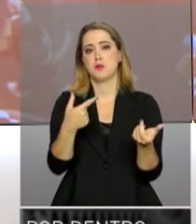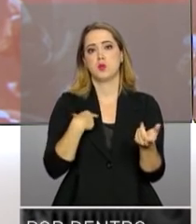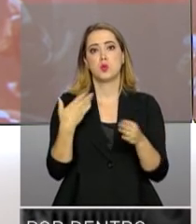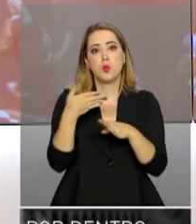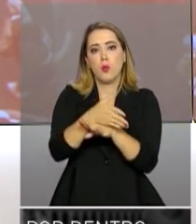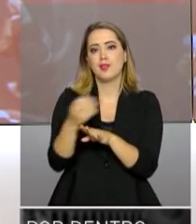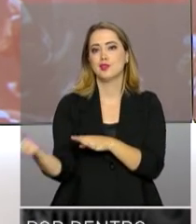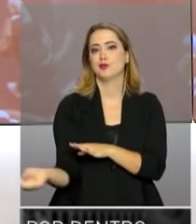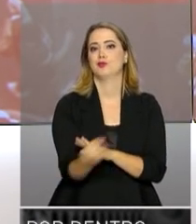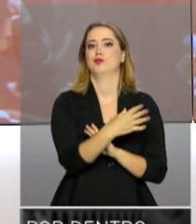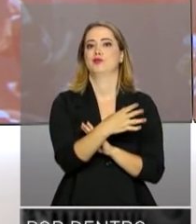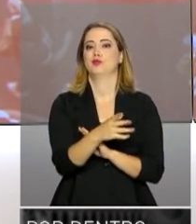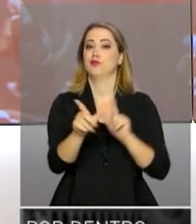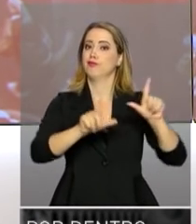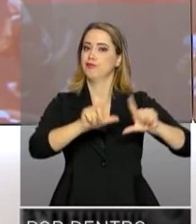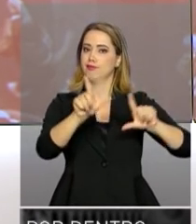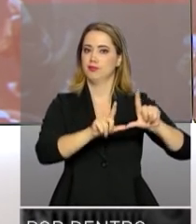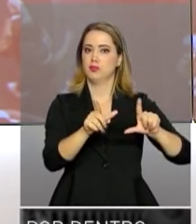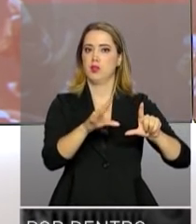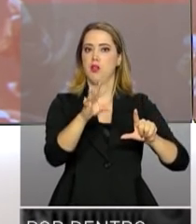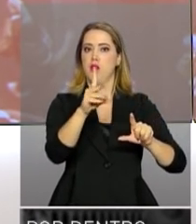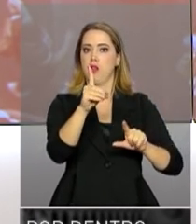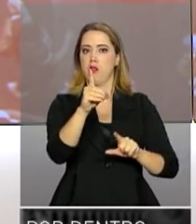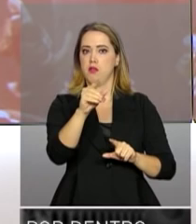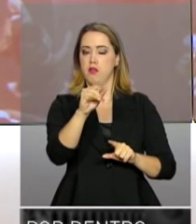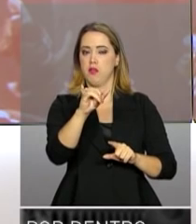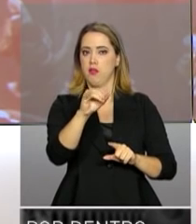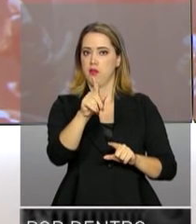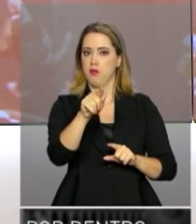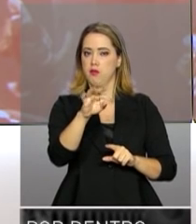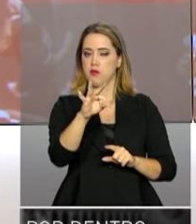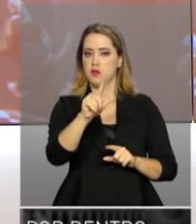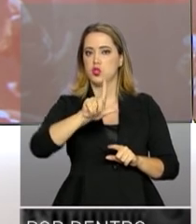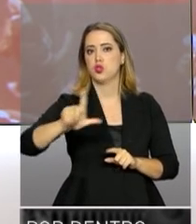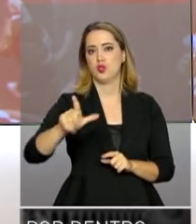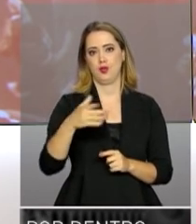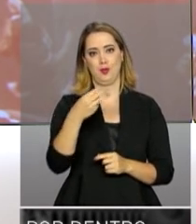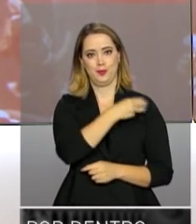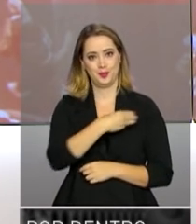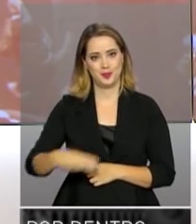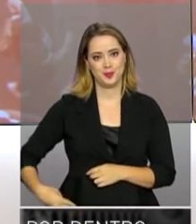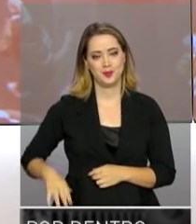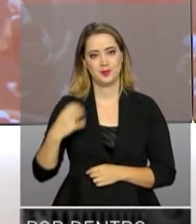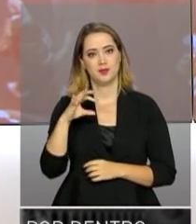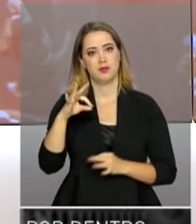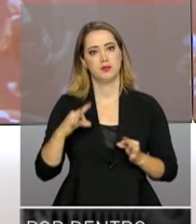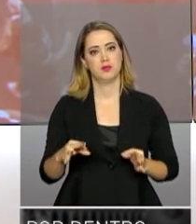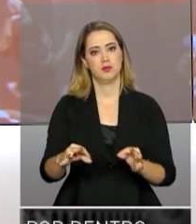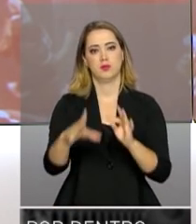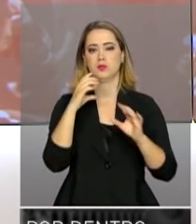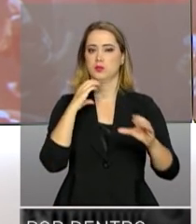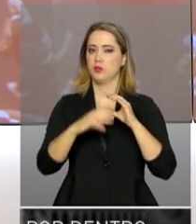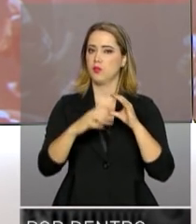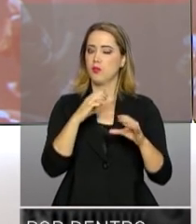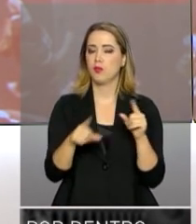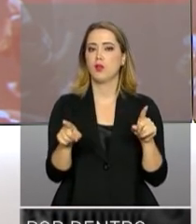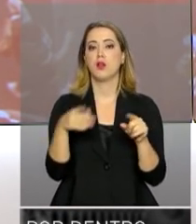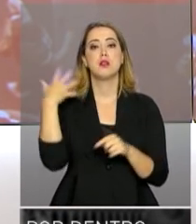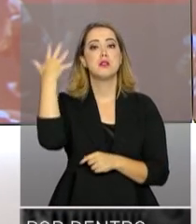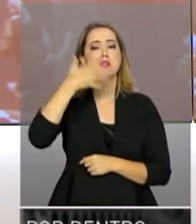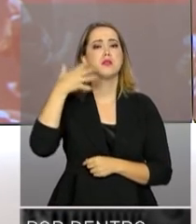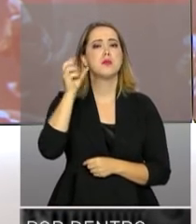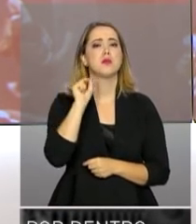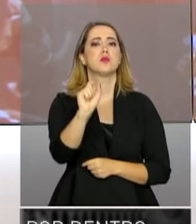em uma nova era da televisão, a digital. O ministro da Ciência, Tecnologia, Inovações e Comunicações, Gilberto